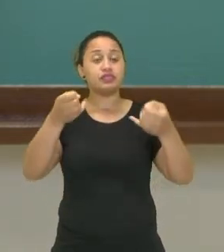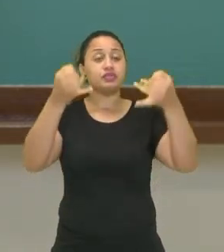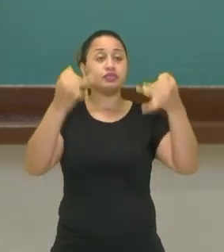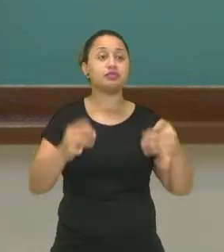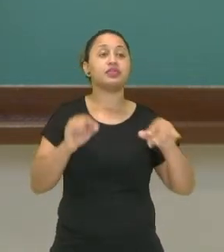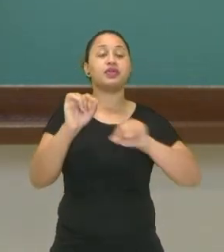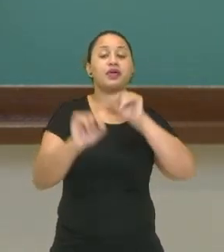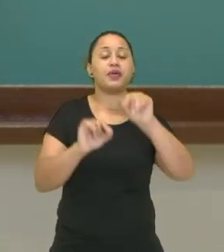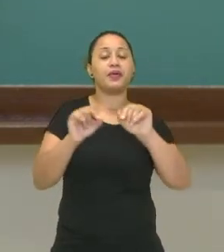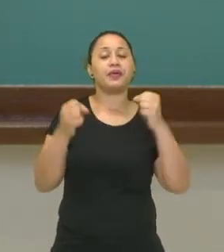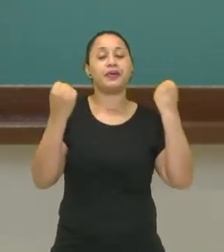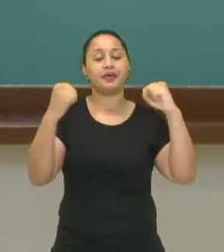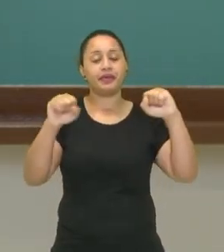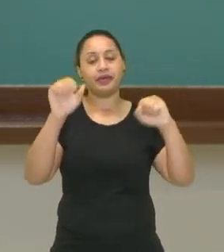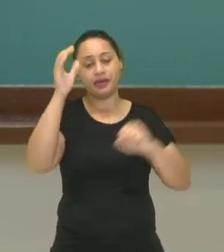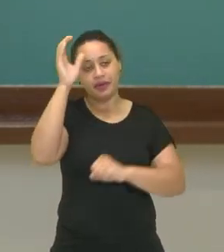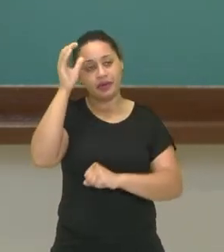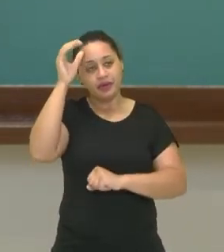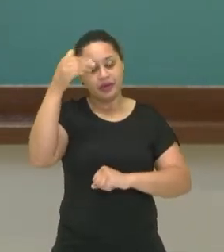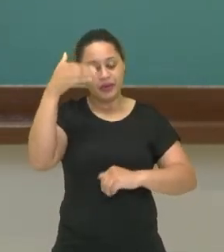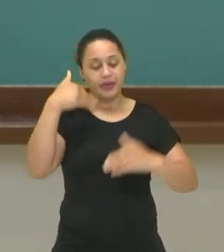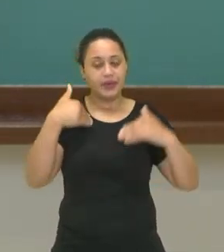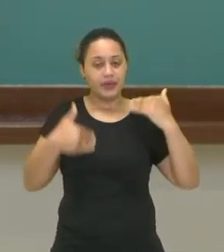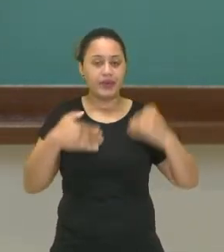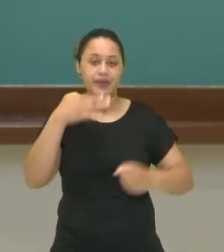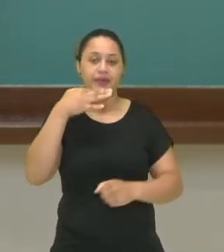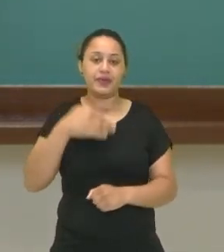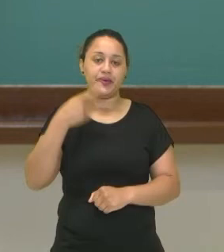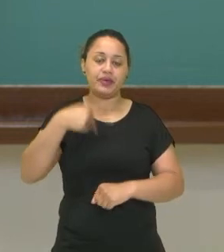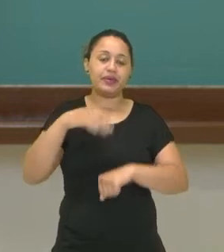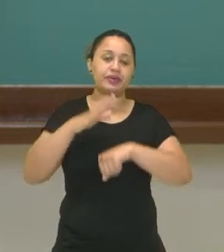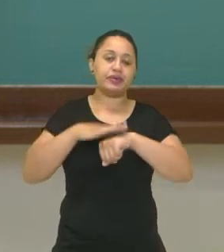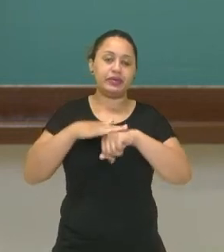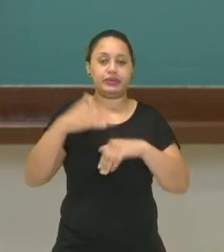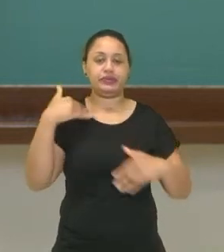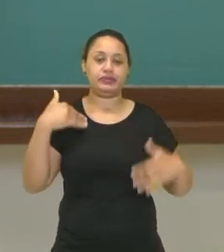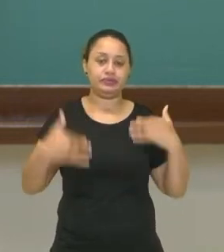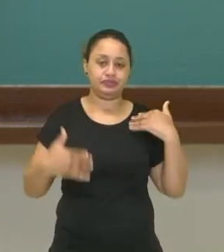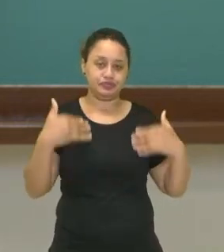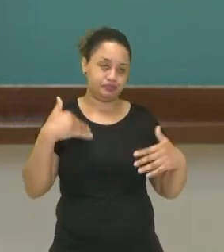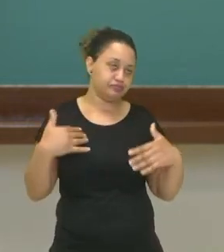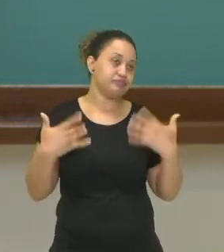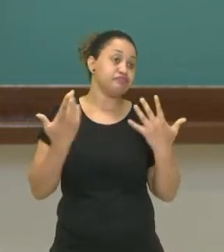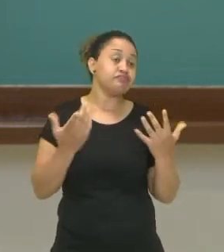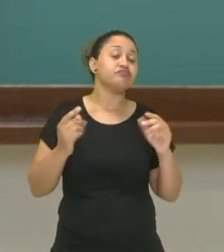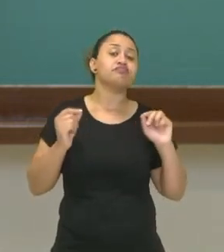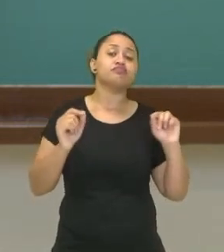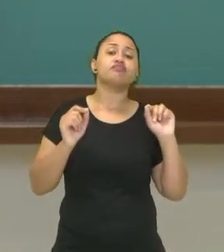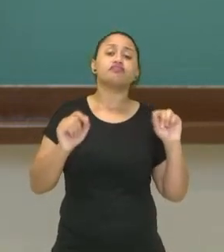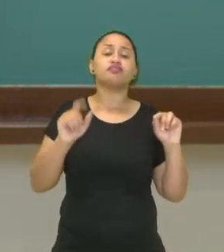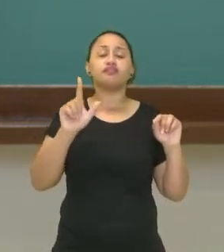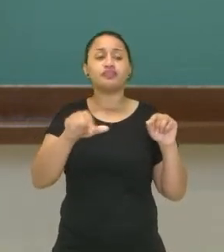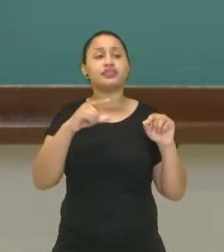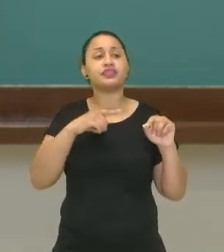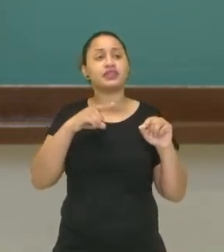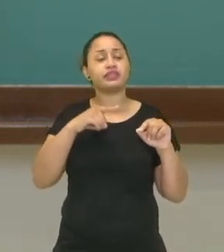de conscientização corporal. Então a ginástica de conscientização corporal é você